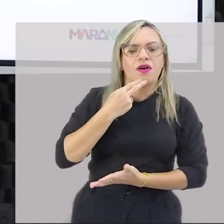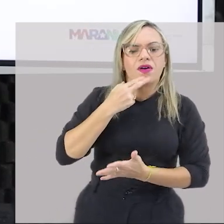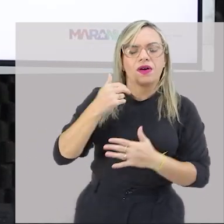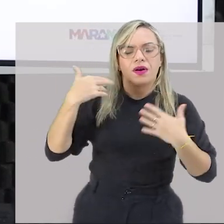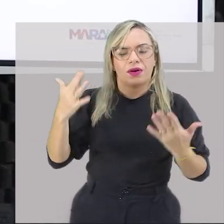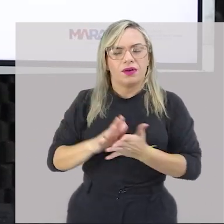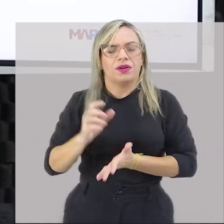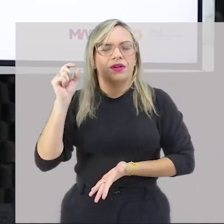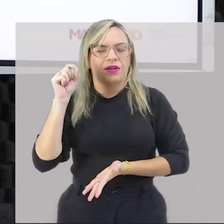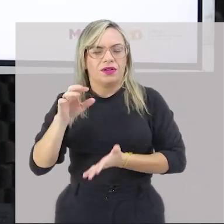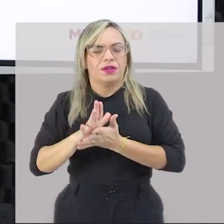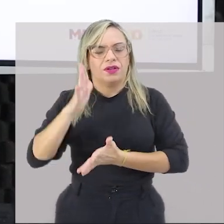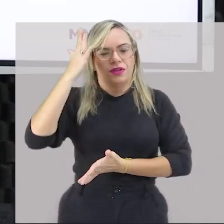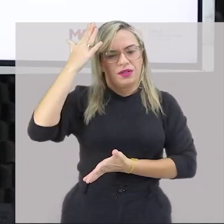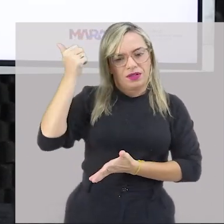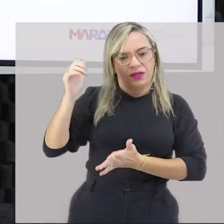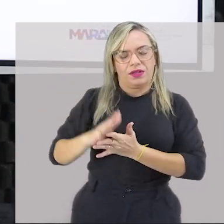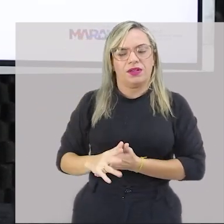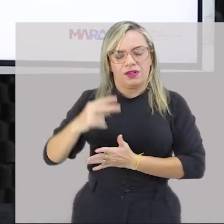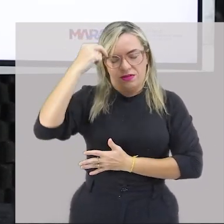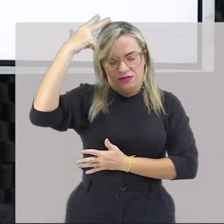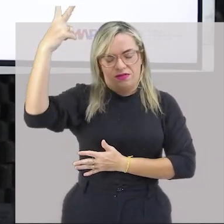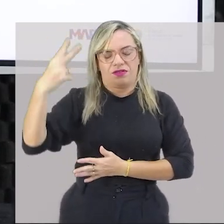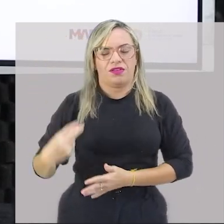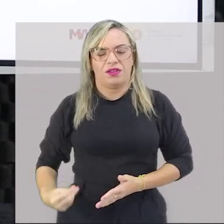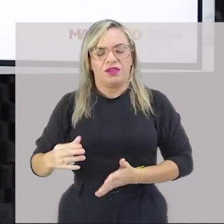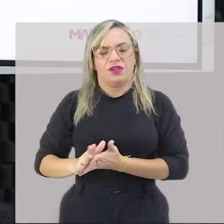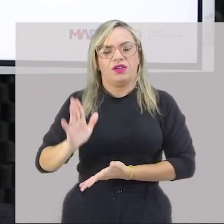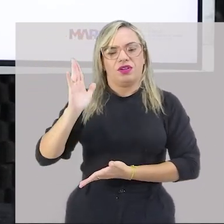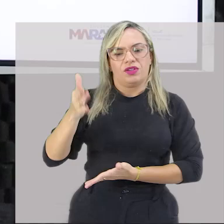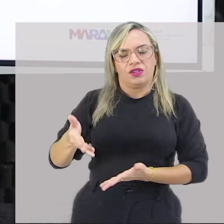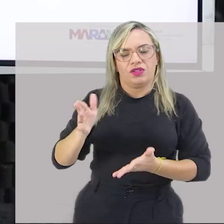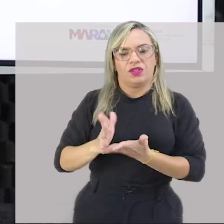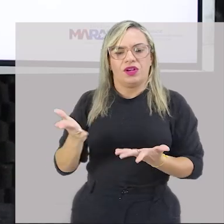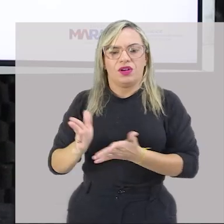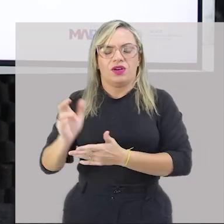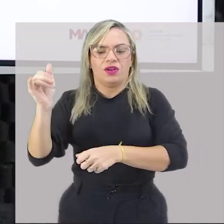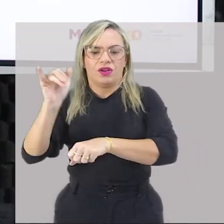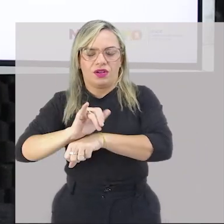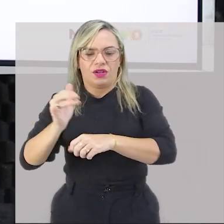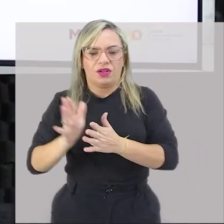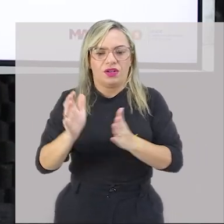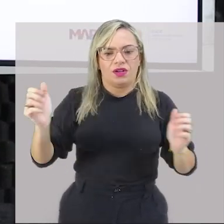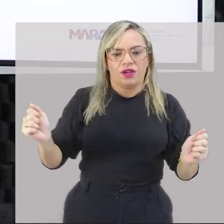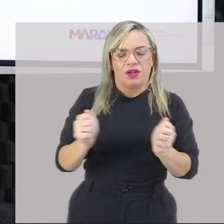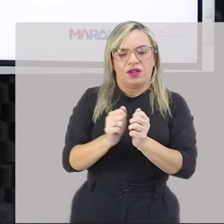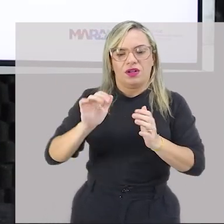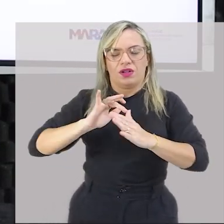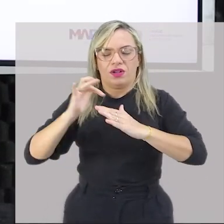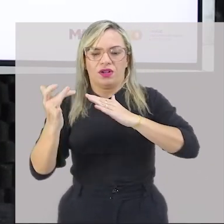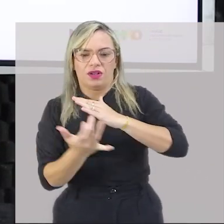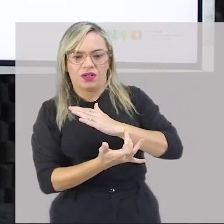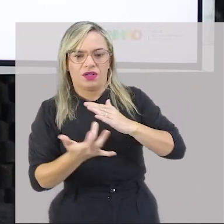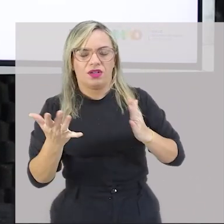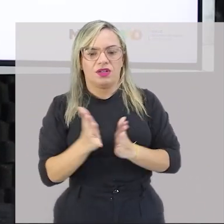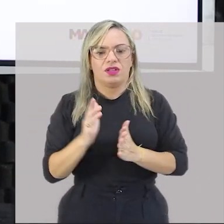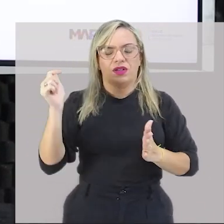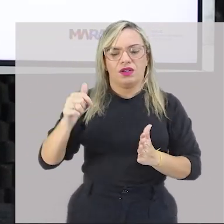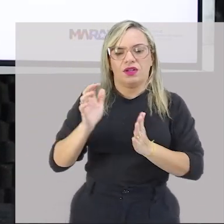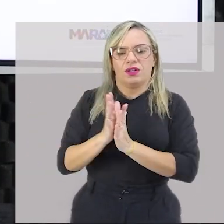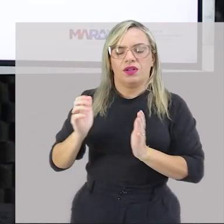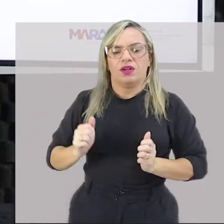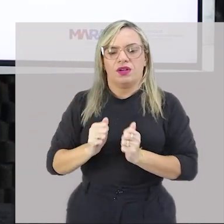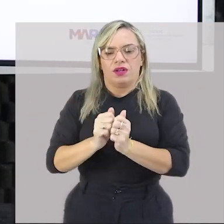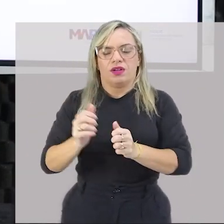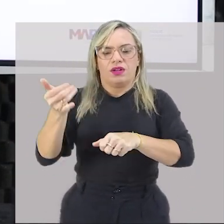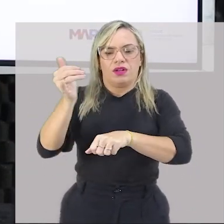Aquela plataforma que eu sei que se você é esperto, você já viu ela no YouTube, já acompanha nas redes sociais, né? Já segue lá